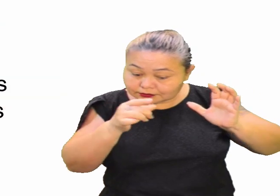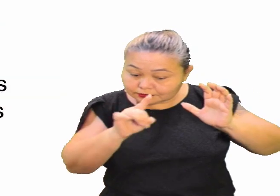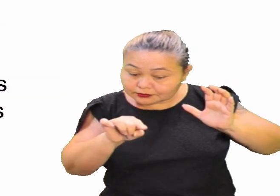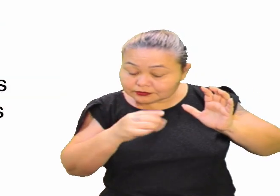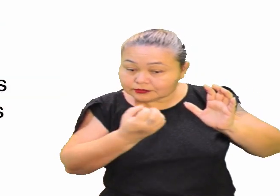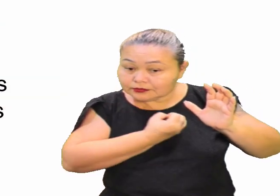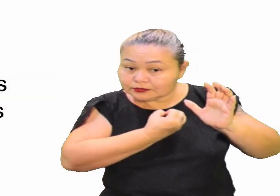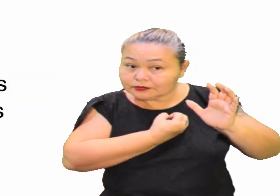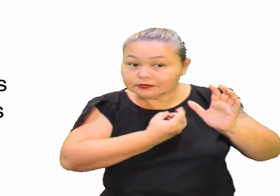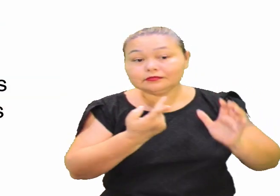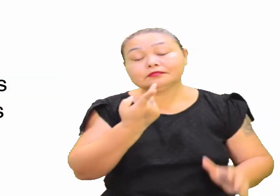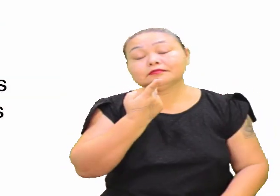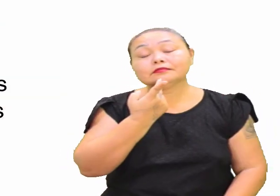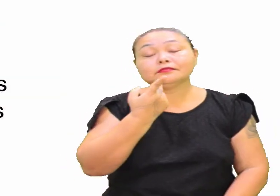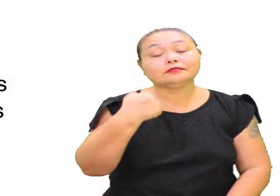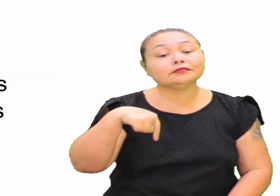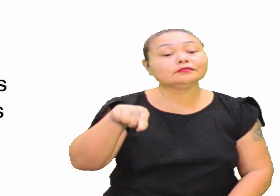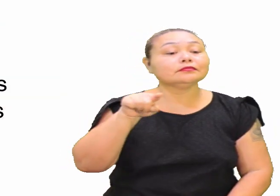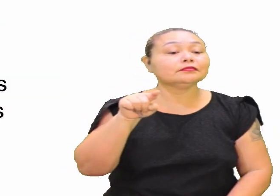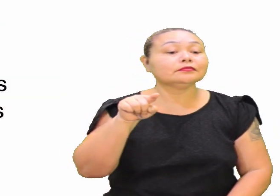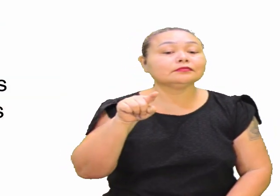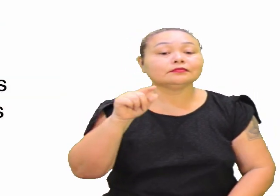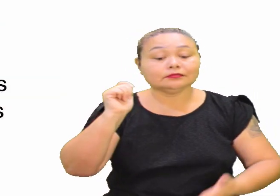Em uma moeda